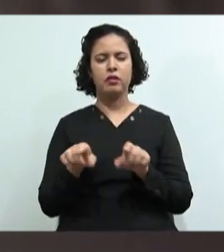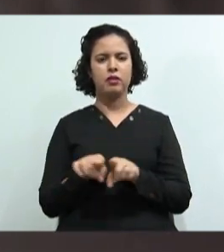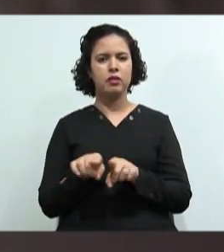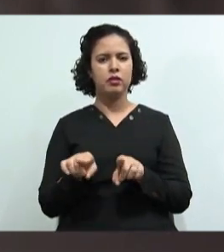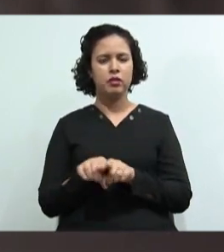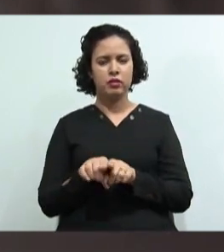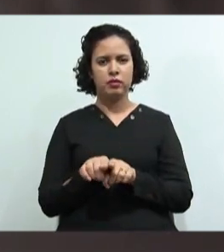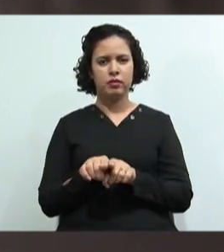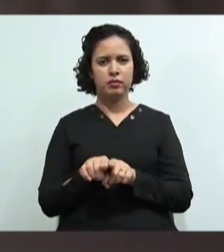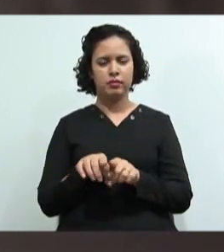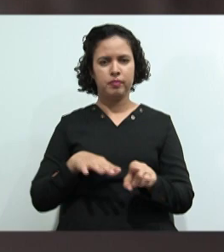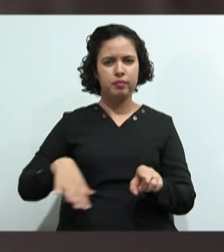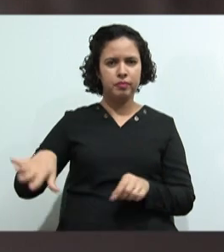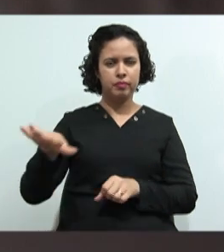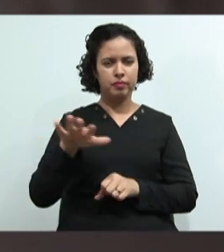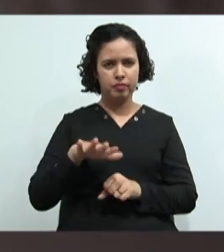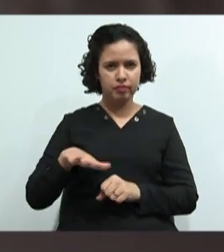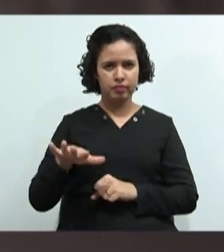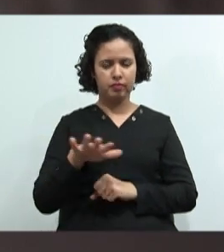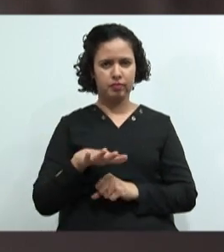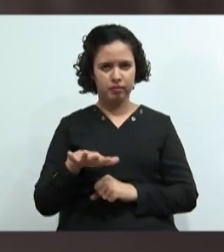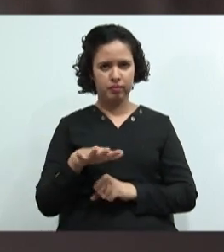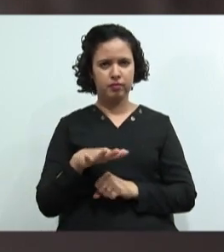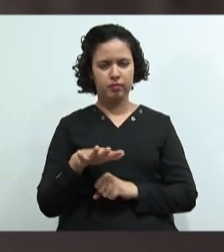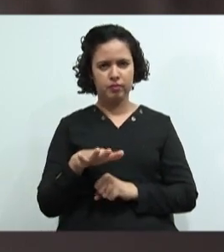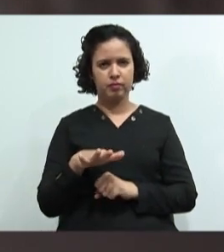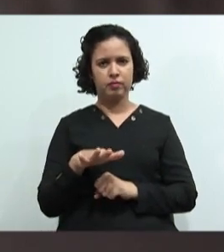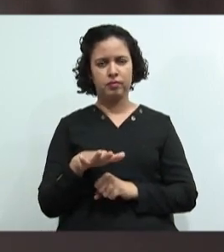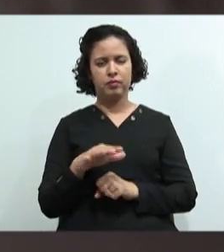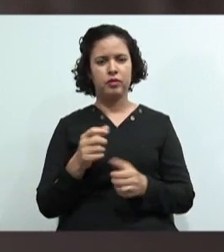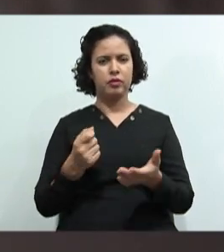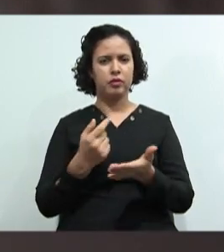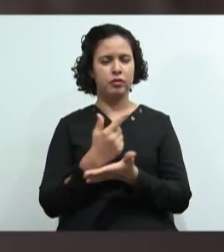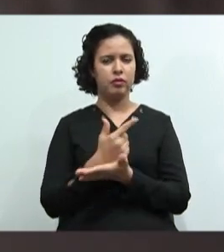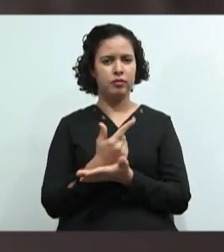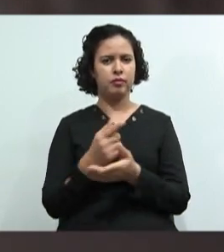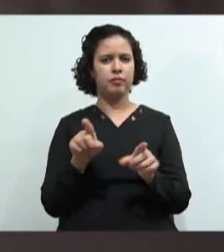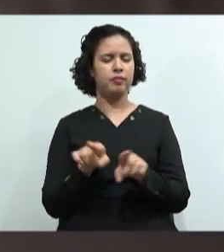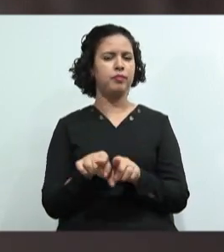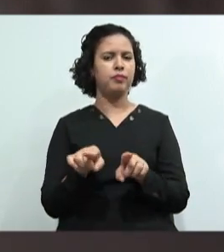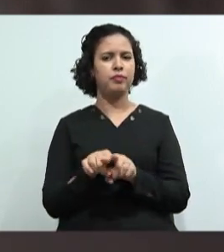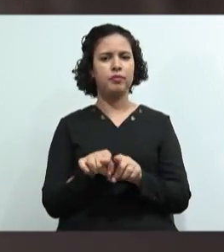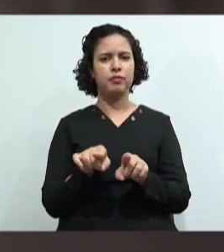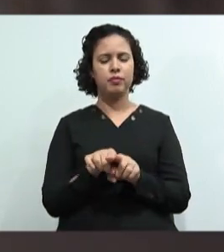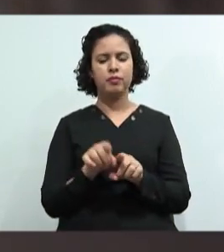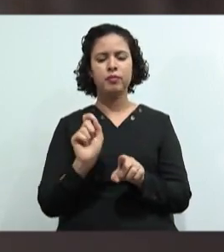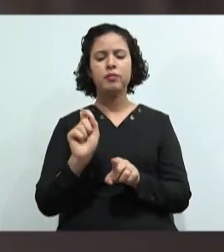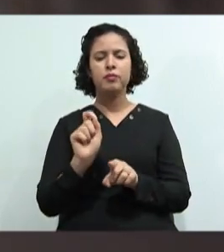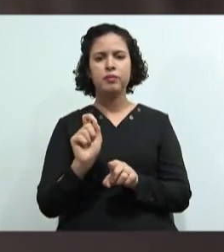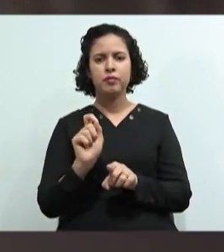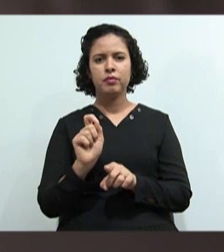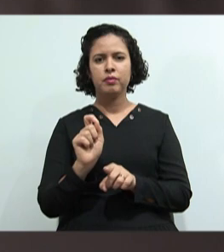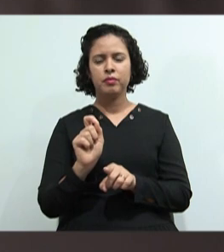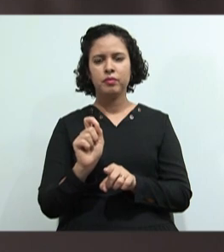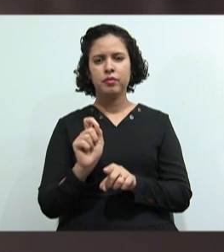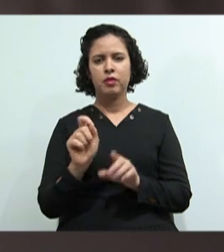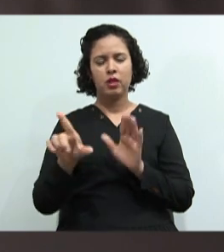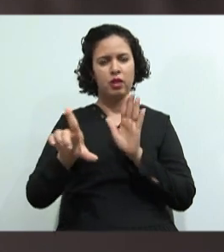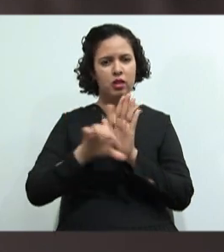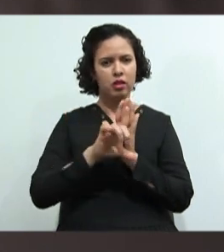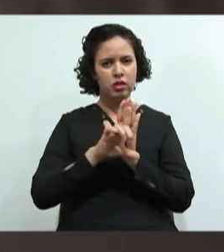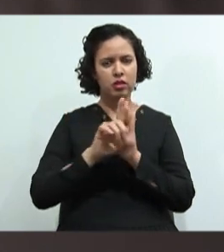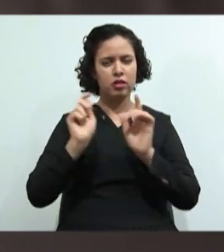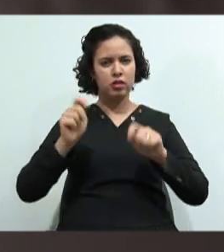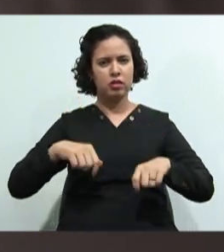mercado externo é realmente quem vai comprar e até mesmo o governo através das suas leis. Porque tudo pode